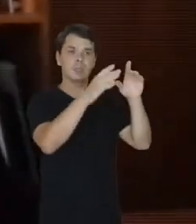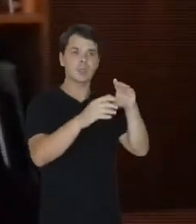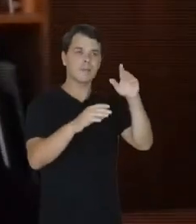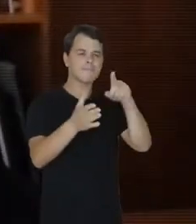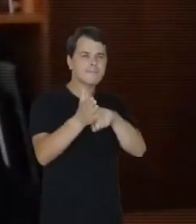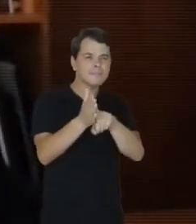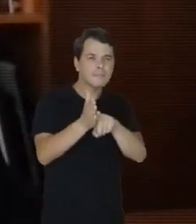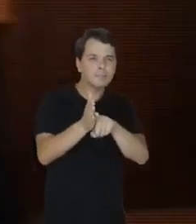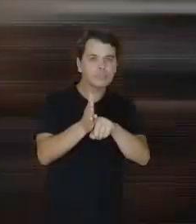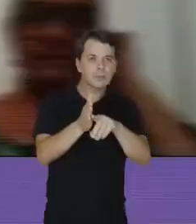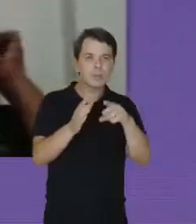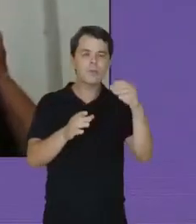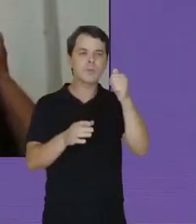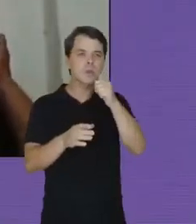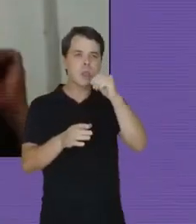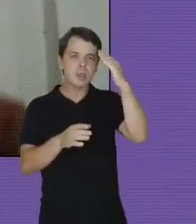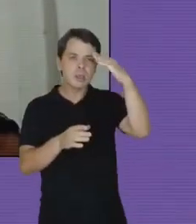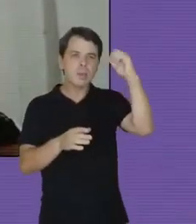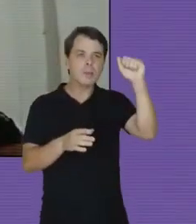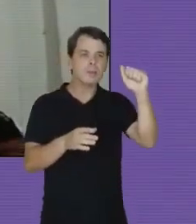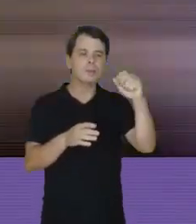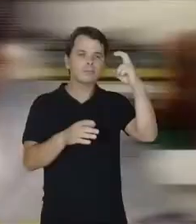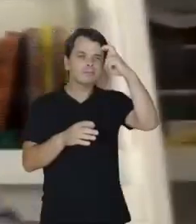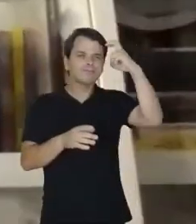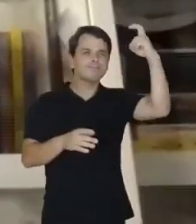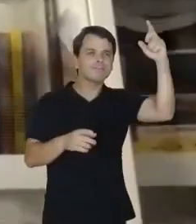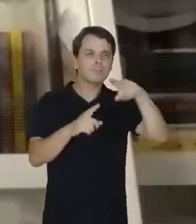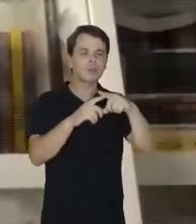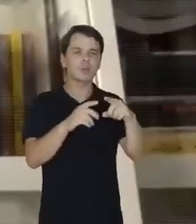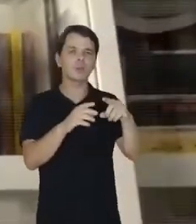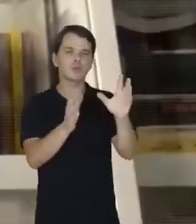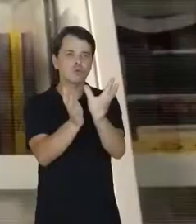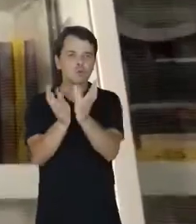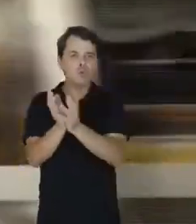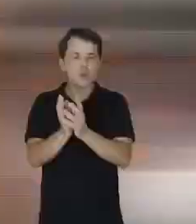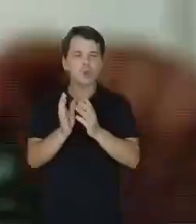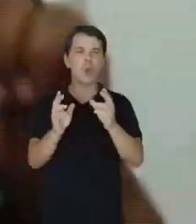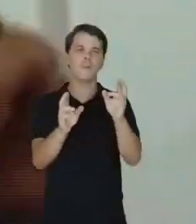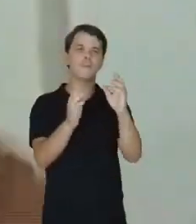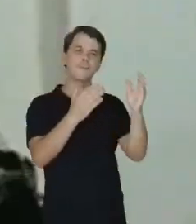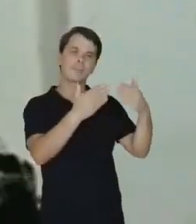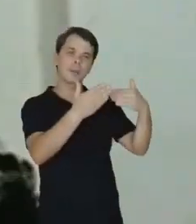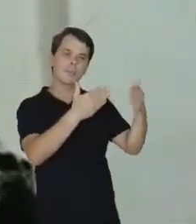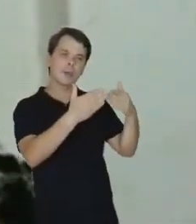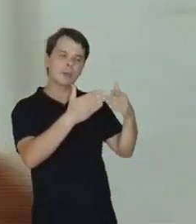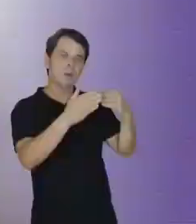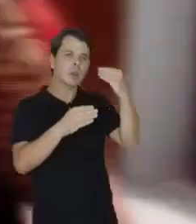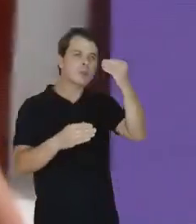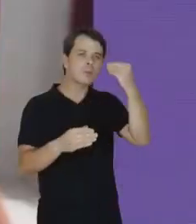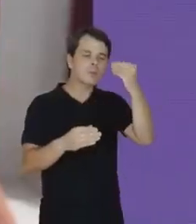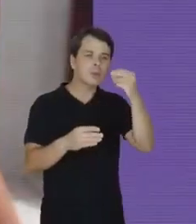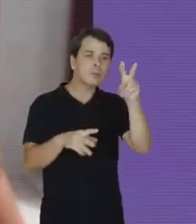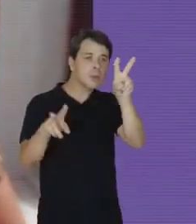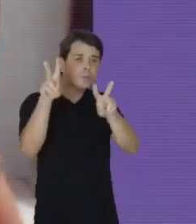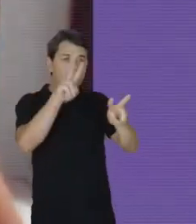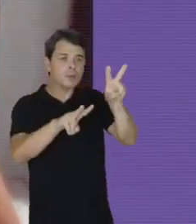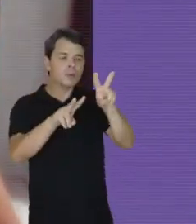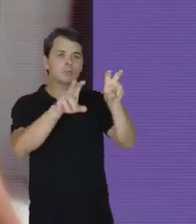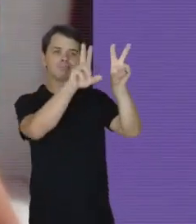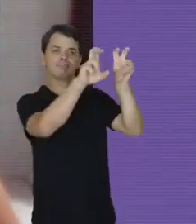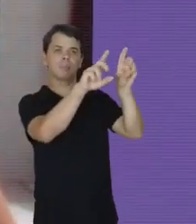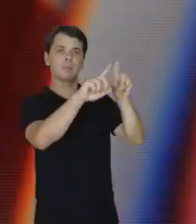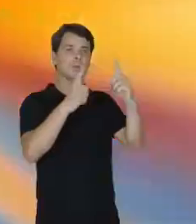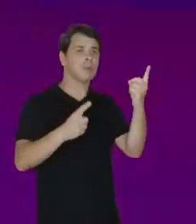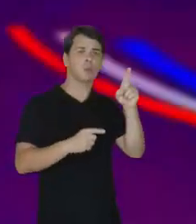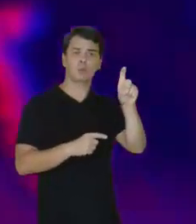mulheres de notório saber. Às sextas-feiras, nossas colaboradoras se reúnem em uma roda de conversa para trocar experiências e visões sobre o assunto.